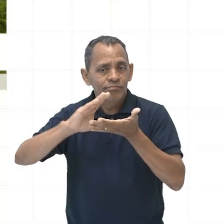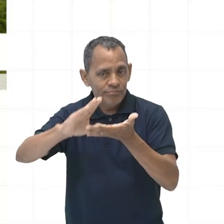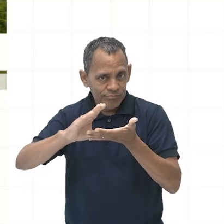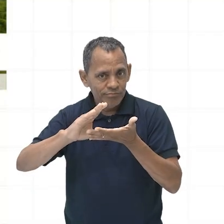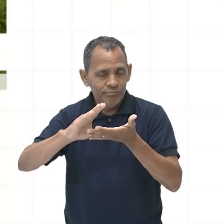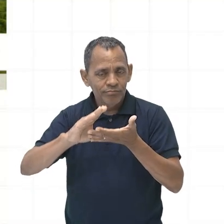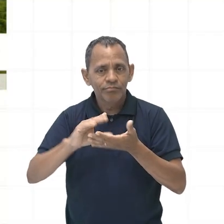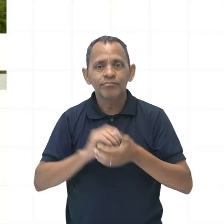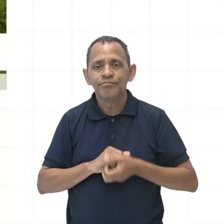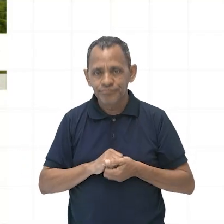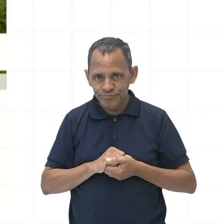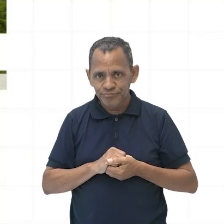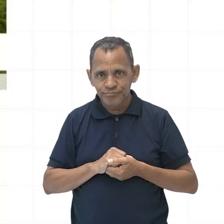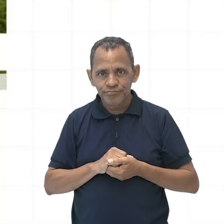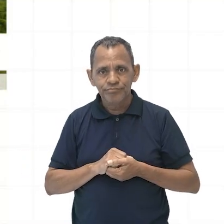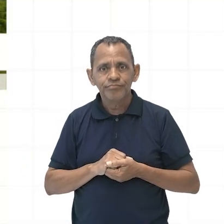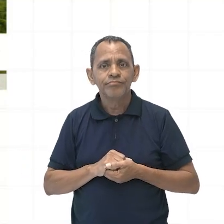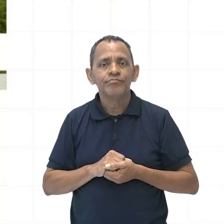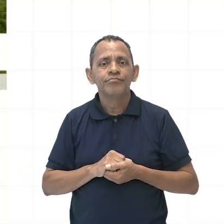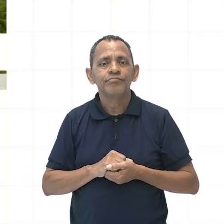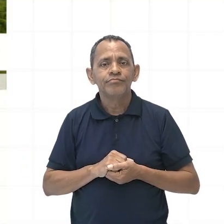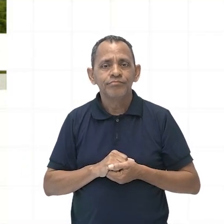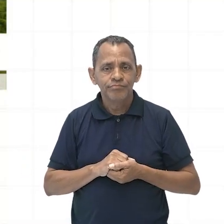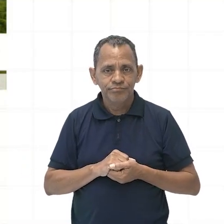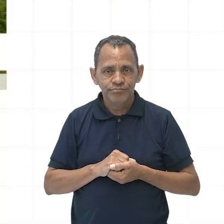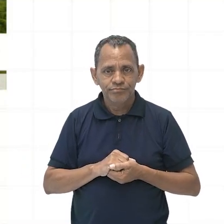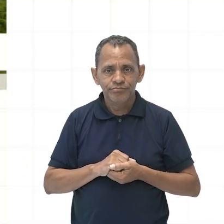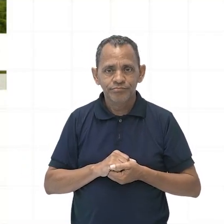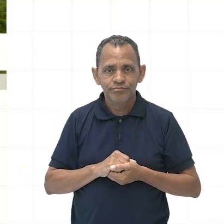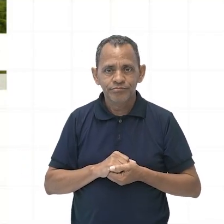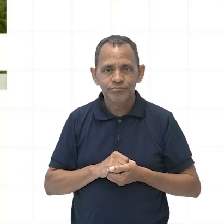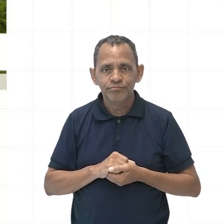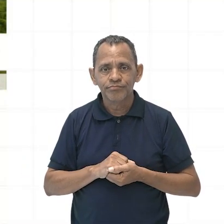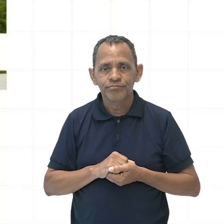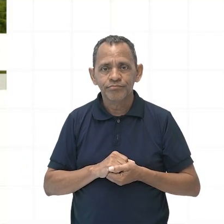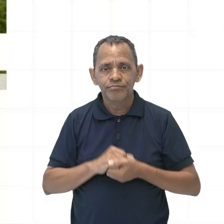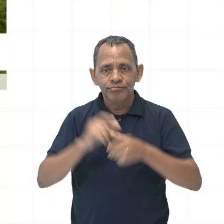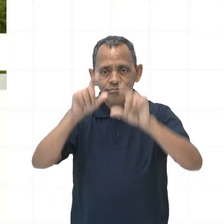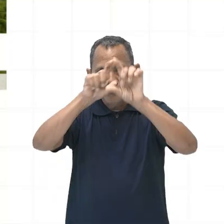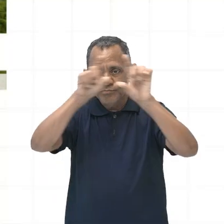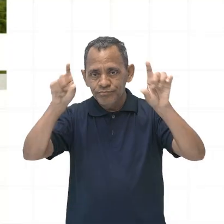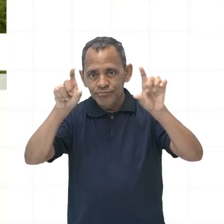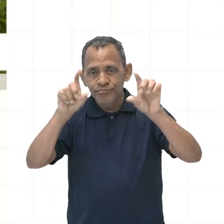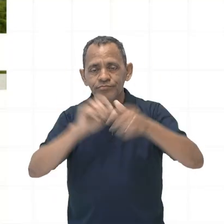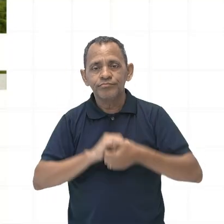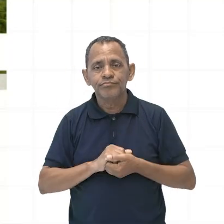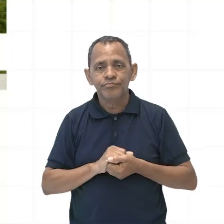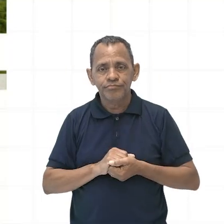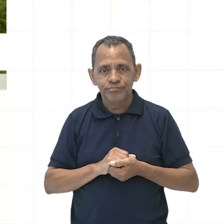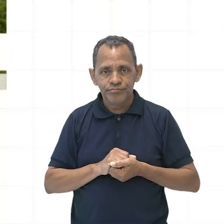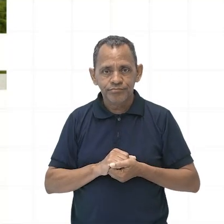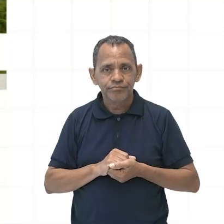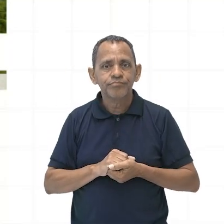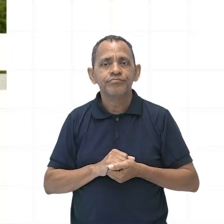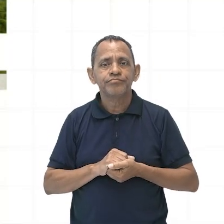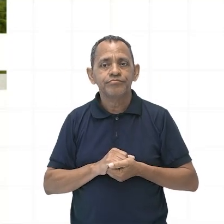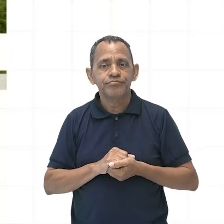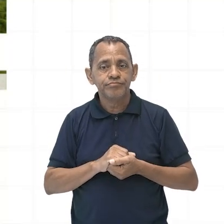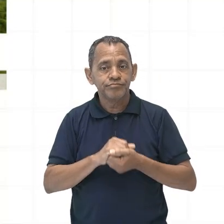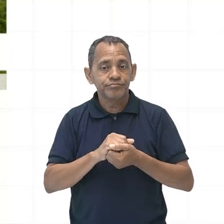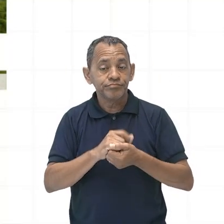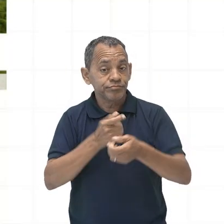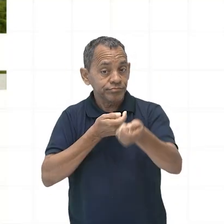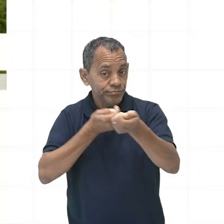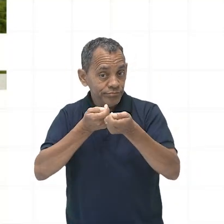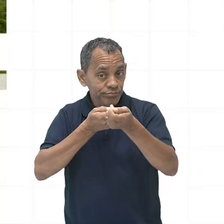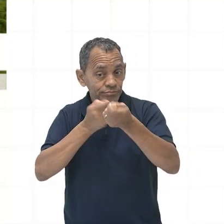Verde Brasil 2, certo? Então, aqui nós temos o nosso título, que era o balanço final. Então,